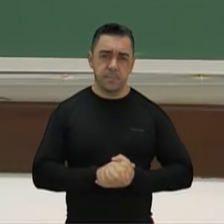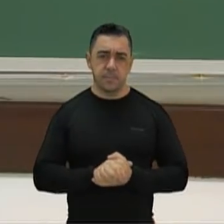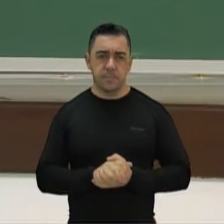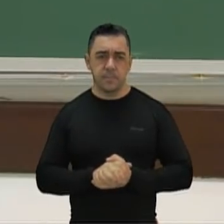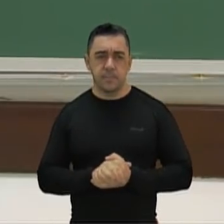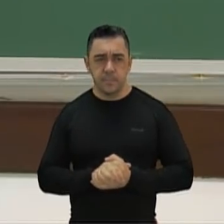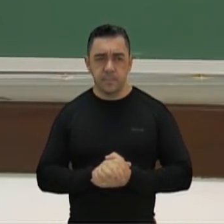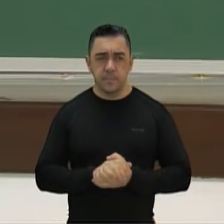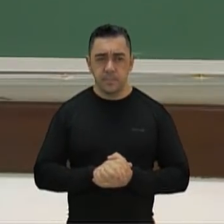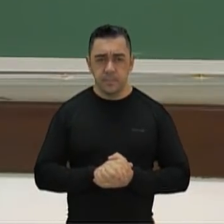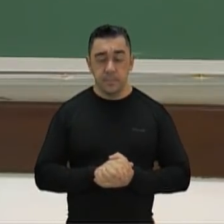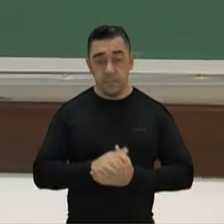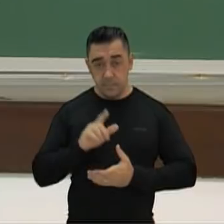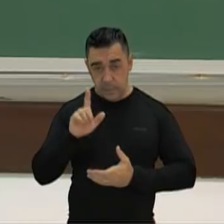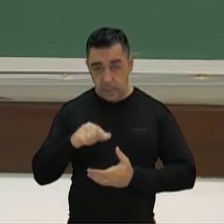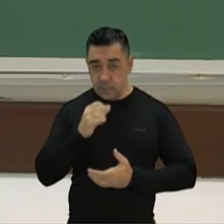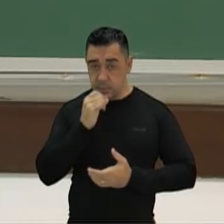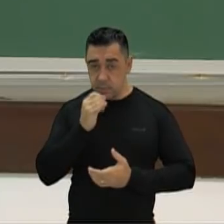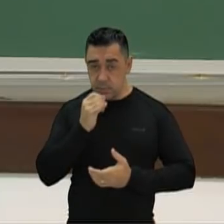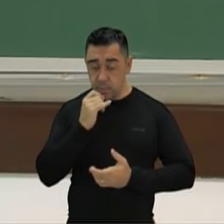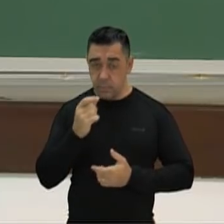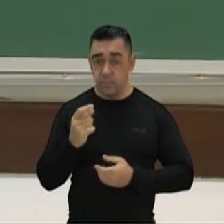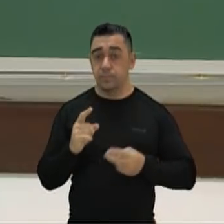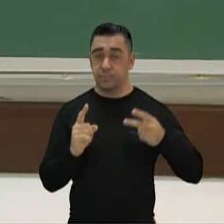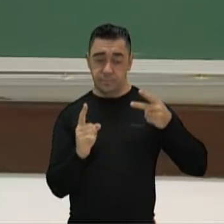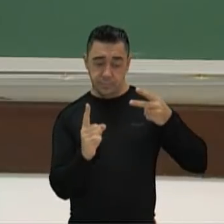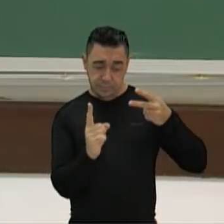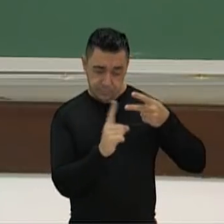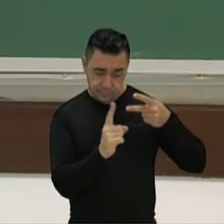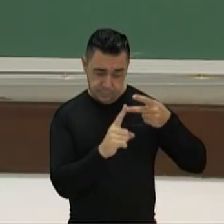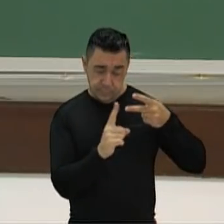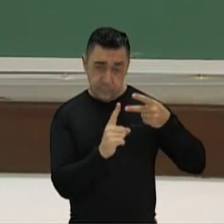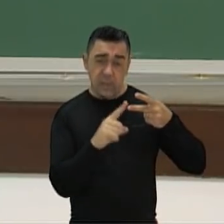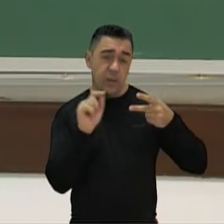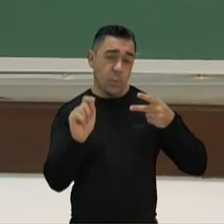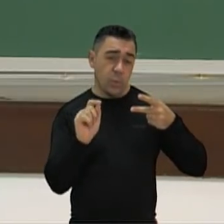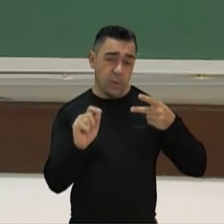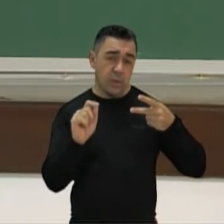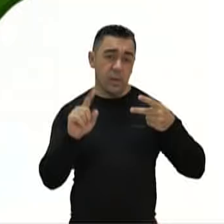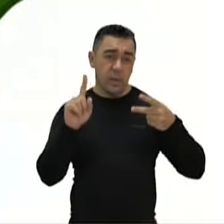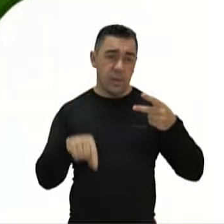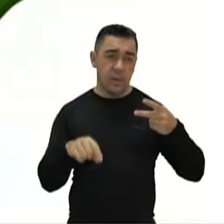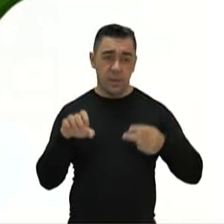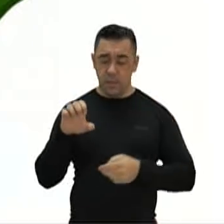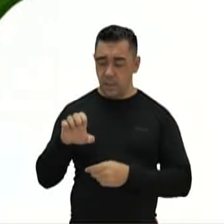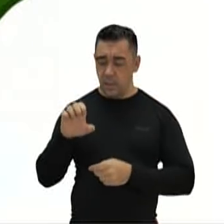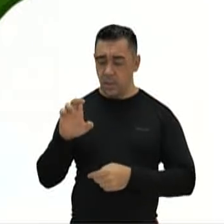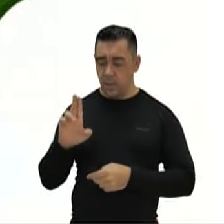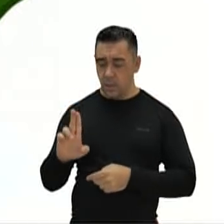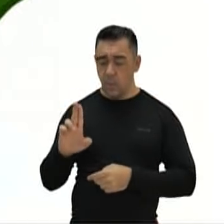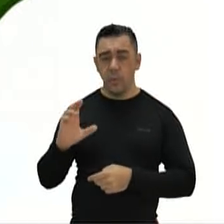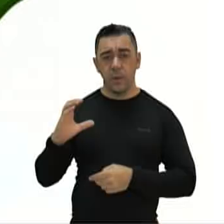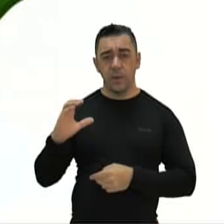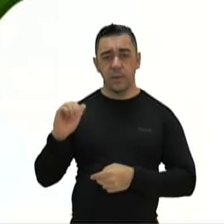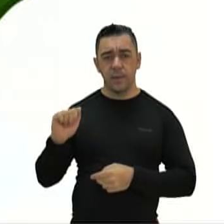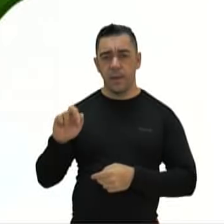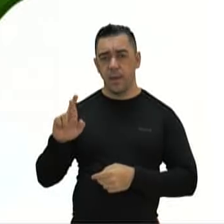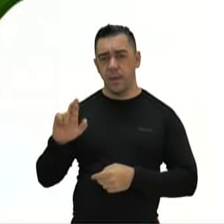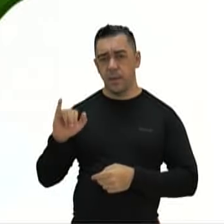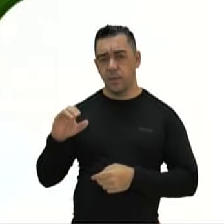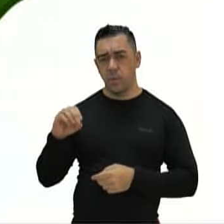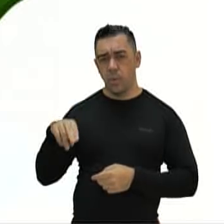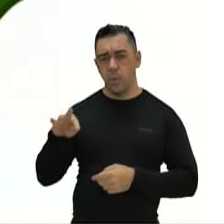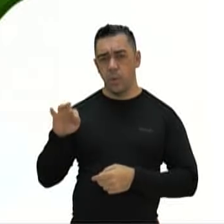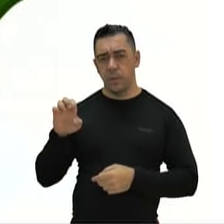E os seres vivos que têm o segundo tipo de célula são aqueles chamados de eucariontes. O que